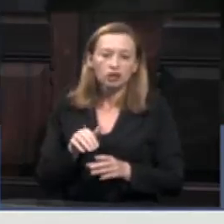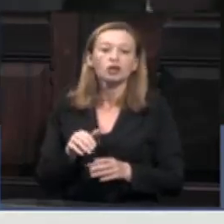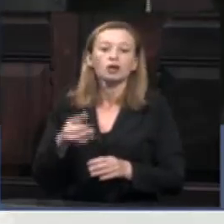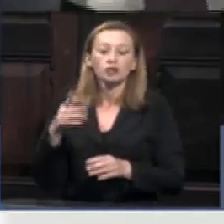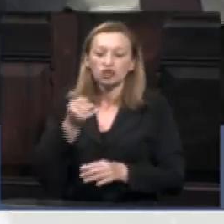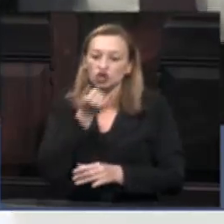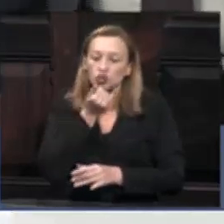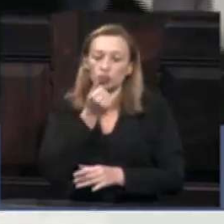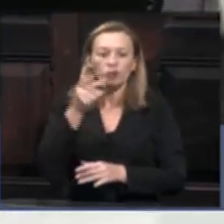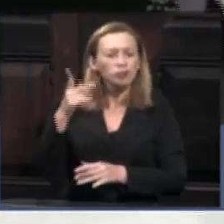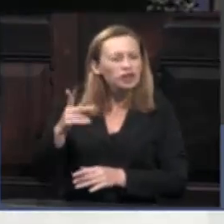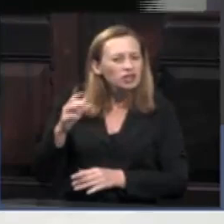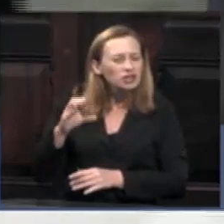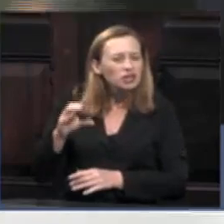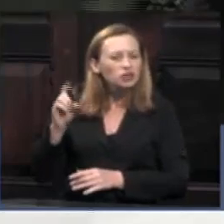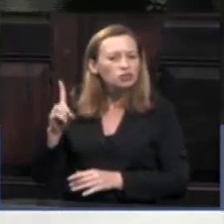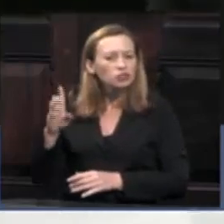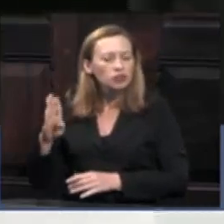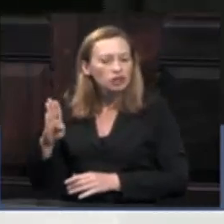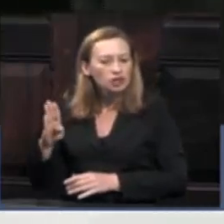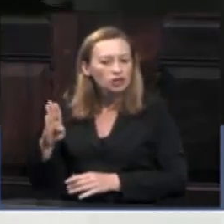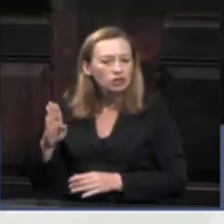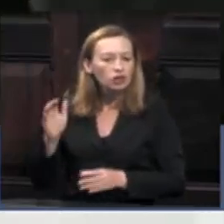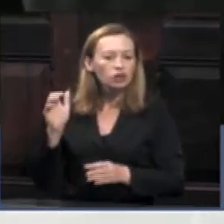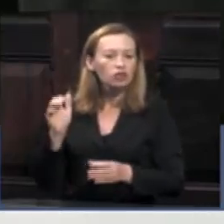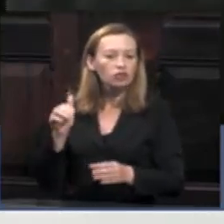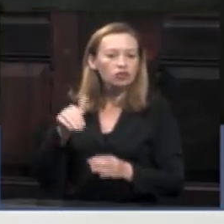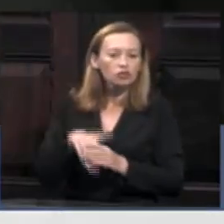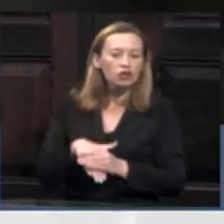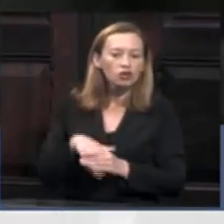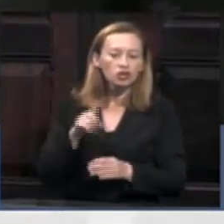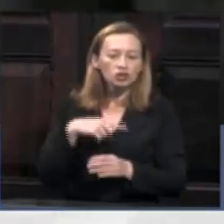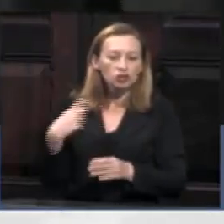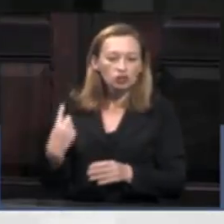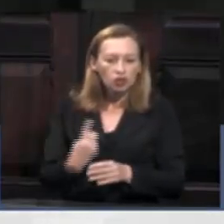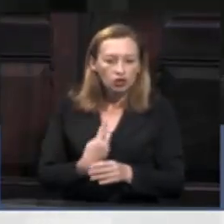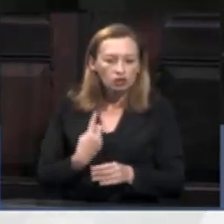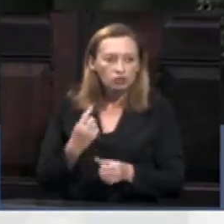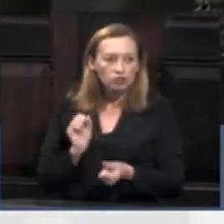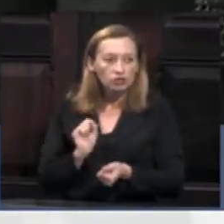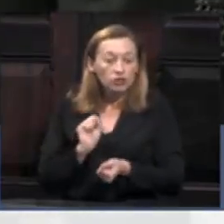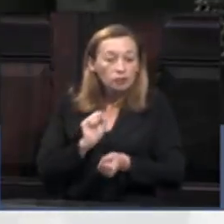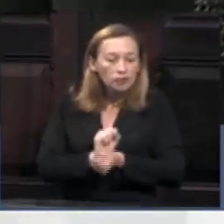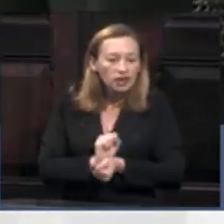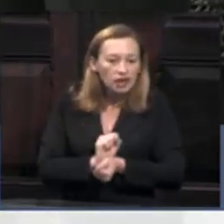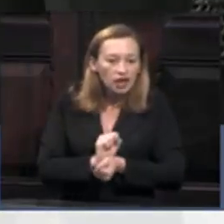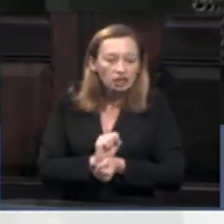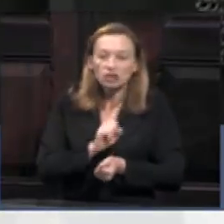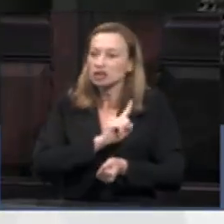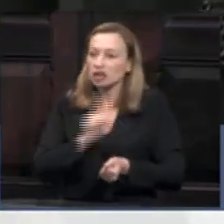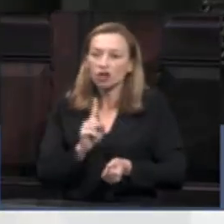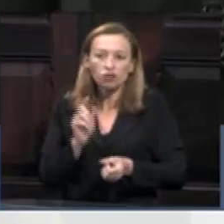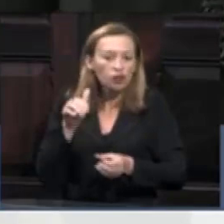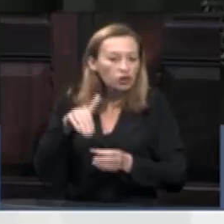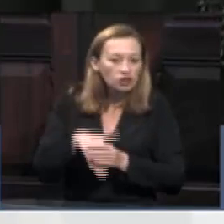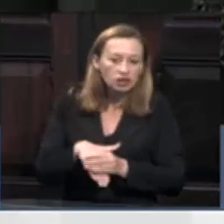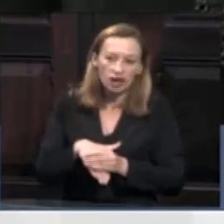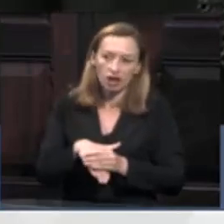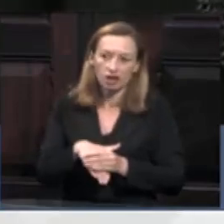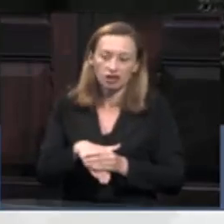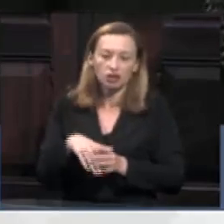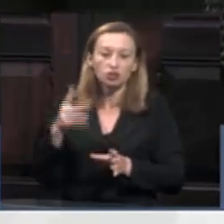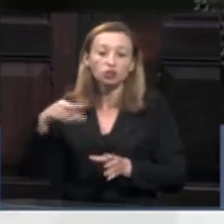PCdoB vota pela obstrução. Nós vamos obstruir porque não vamos votar aqui